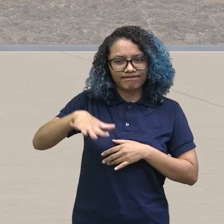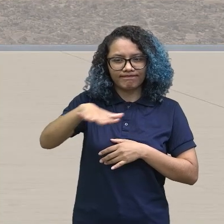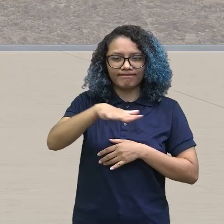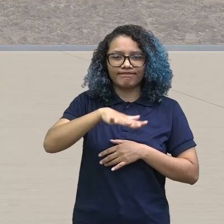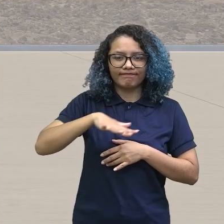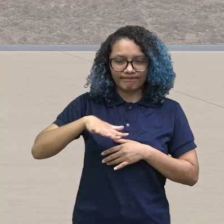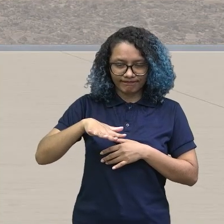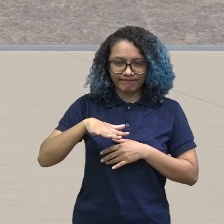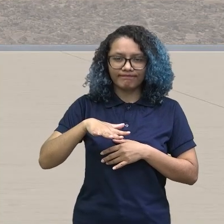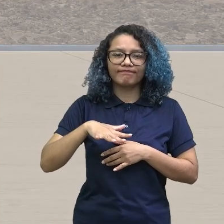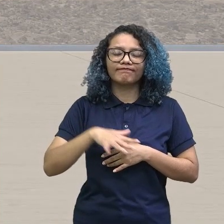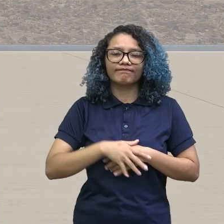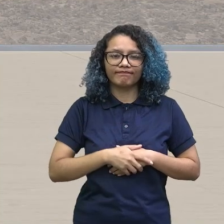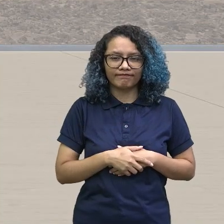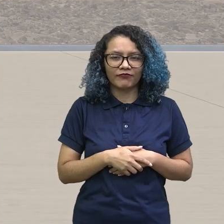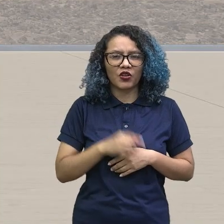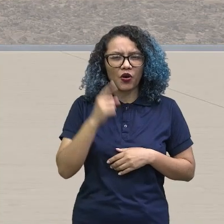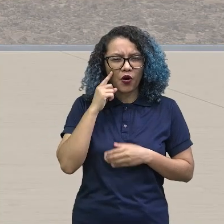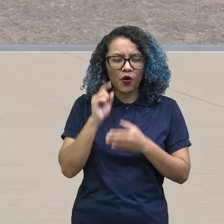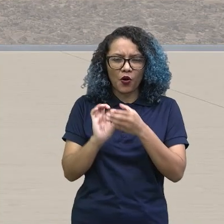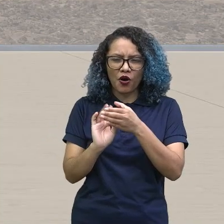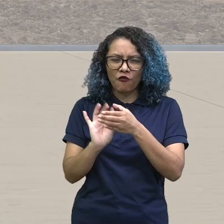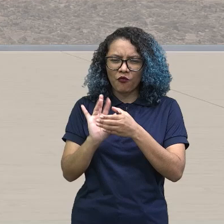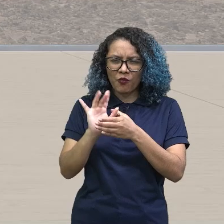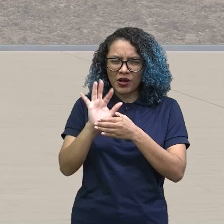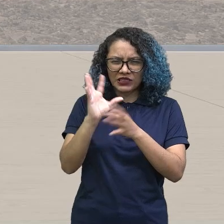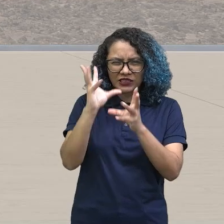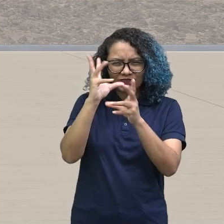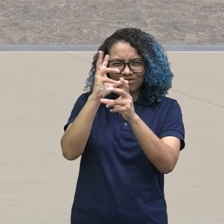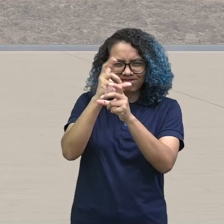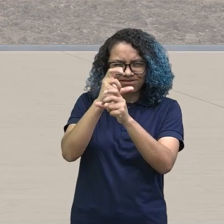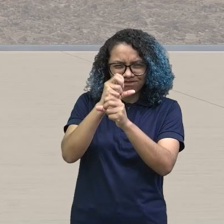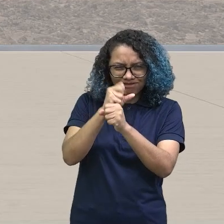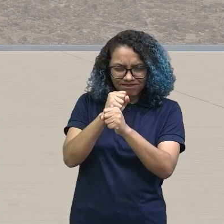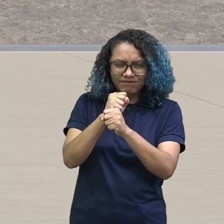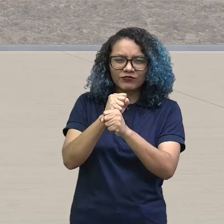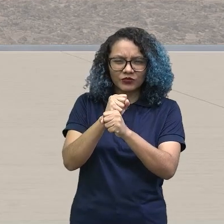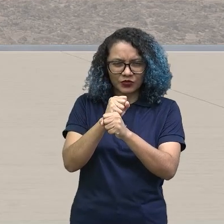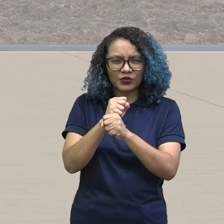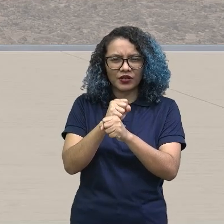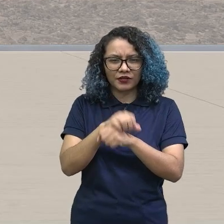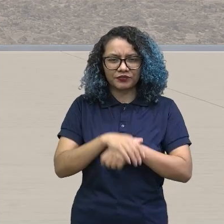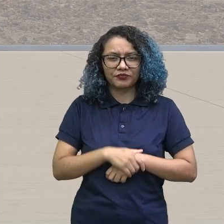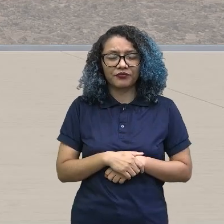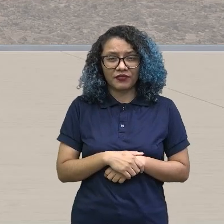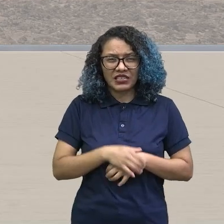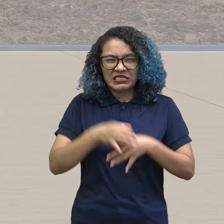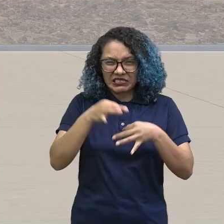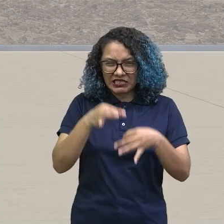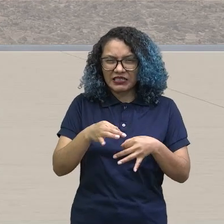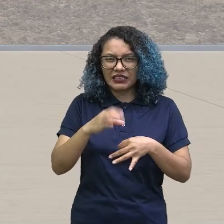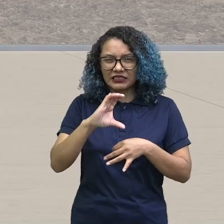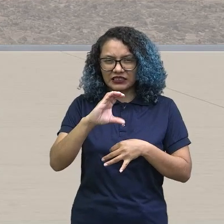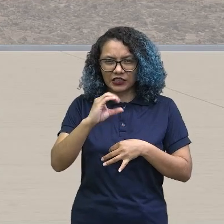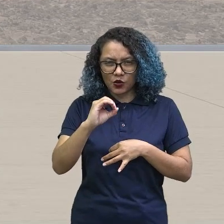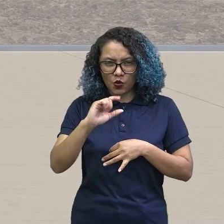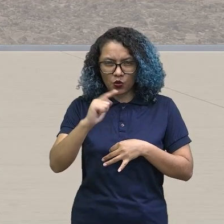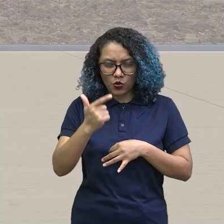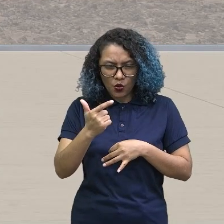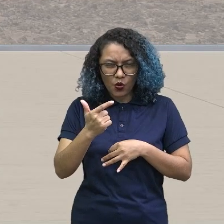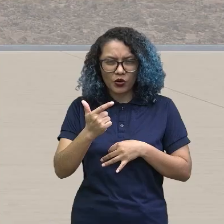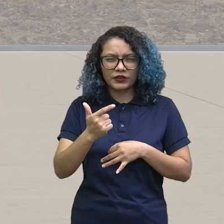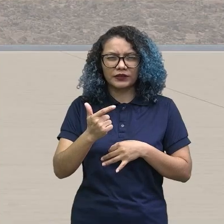gente consegue observar aquela fumaça ali preta, onde provavelmente tem uma grande quantidade de gás carbônico e outros gases